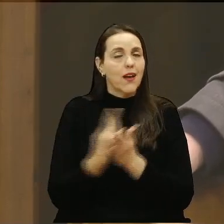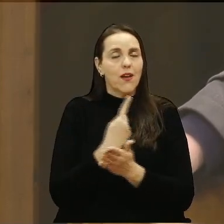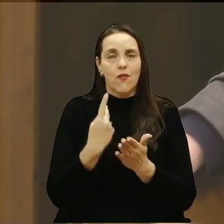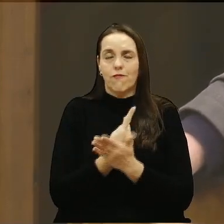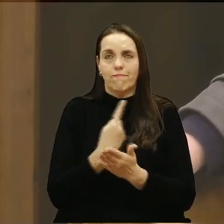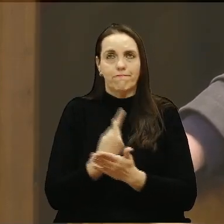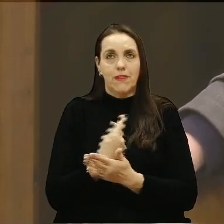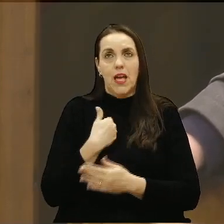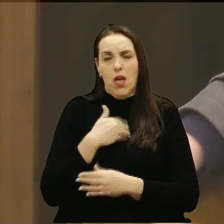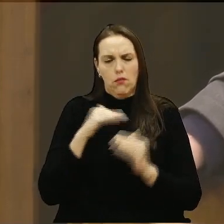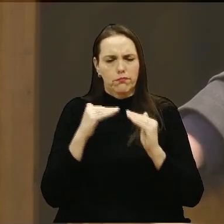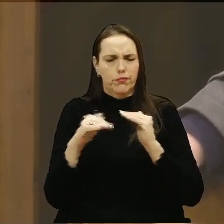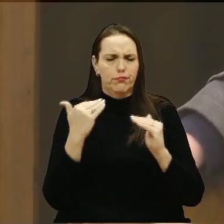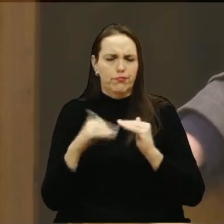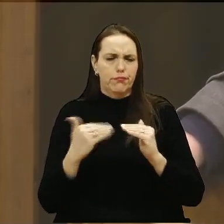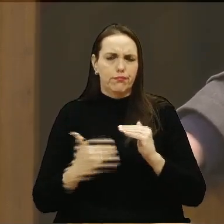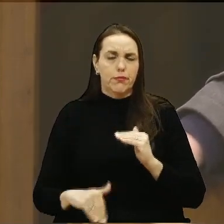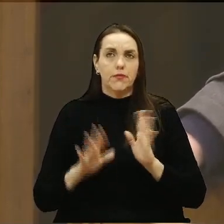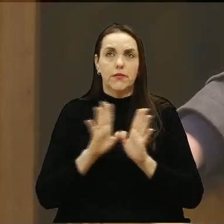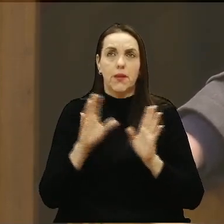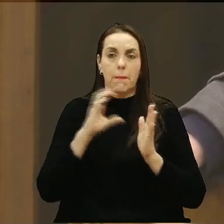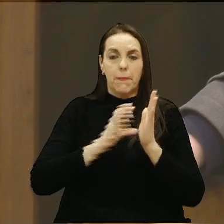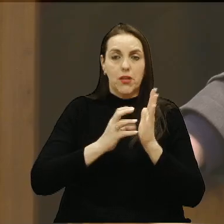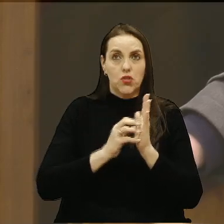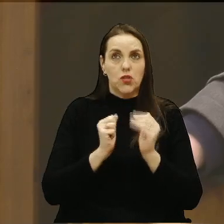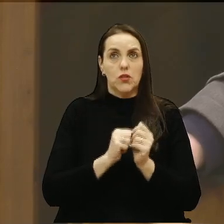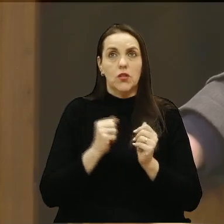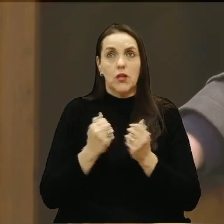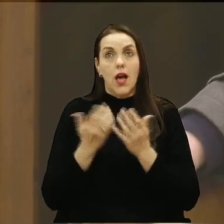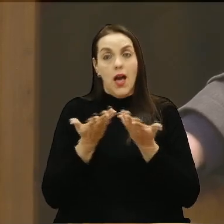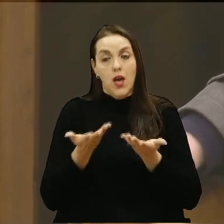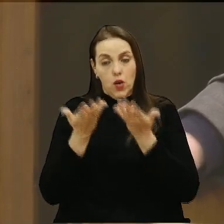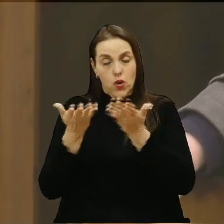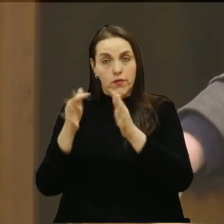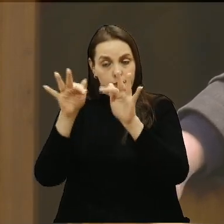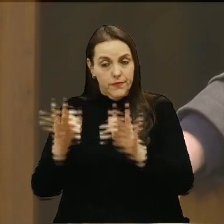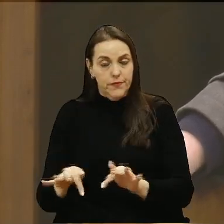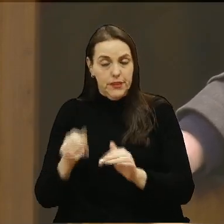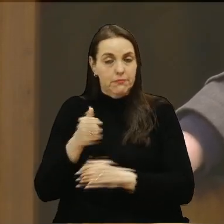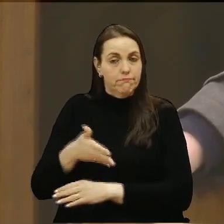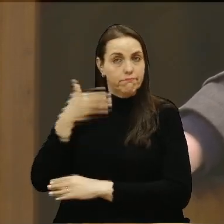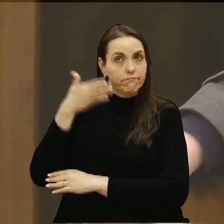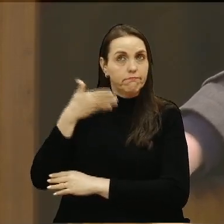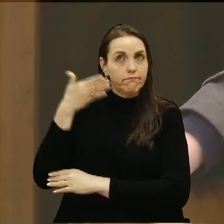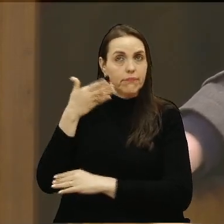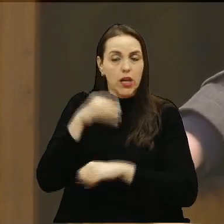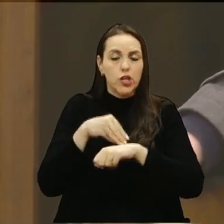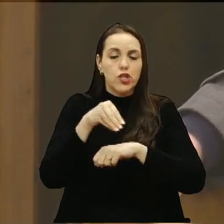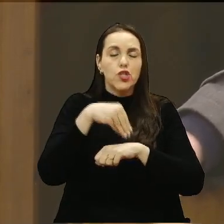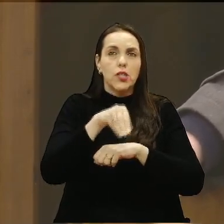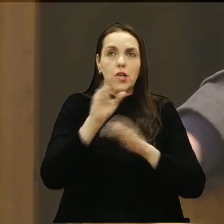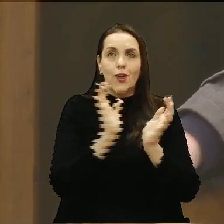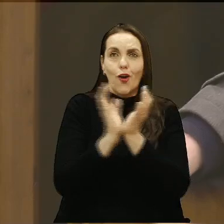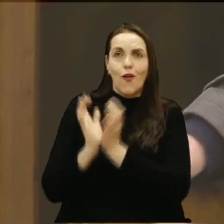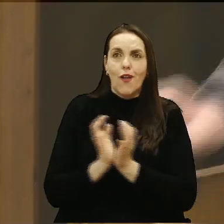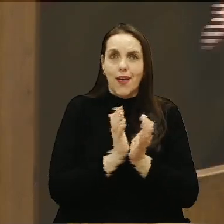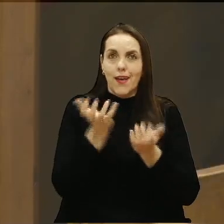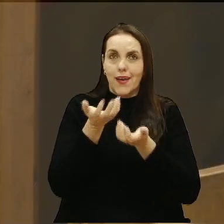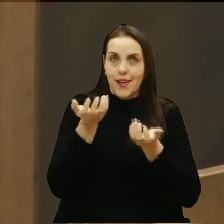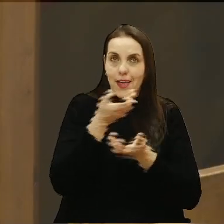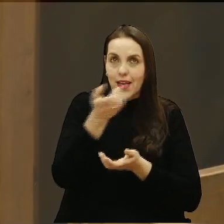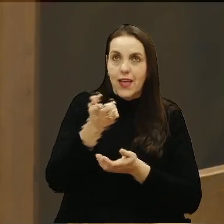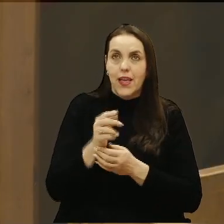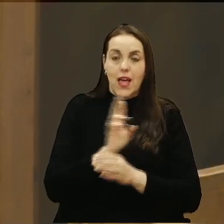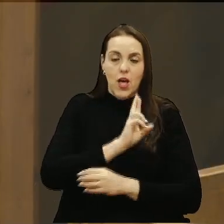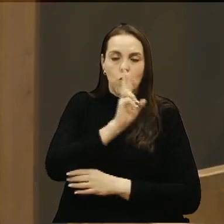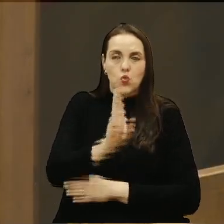maioria deles houve divergência. E aí, para encaminhar minha fala aqui, eu deixo a sugestão de que os colegas, nesse afã de levarem o resultado